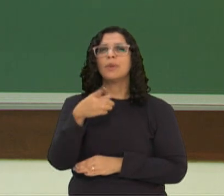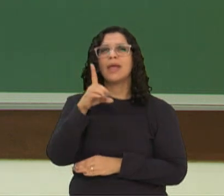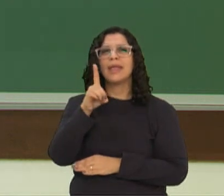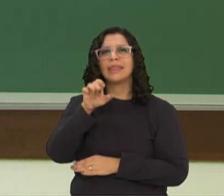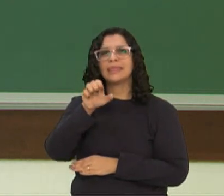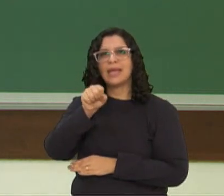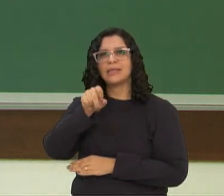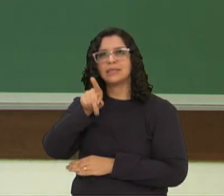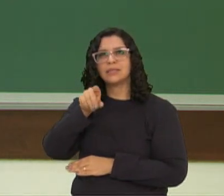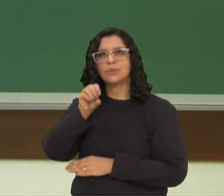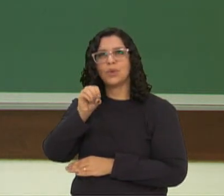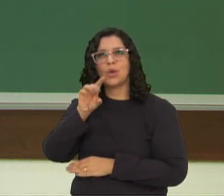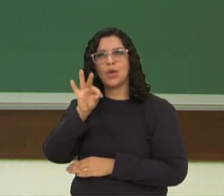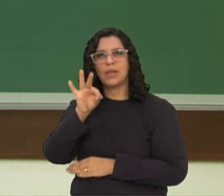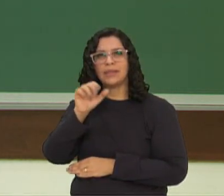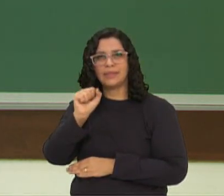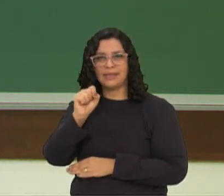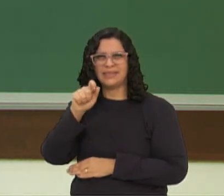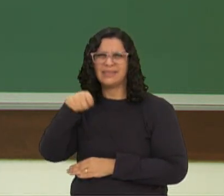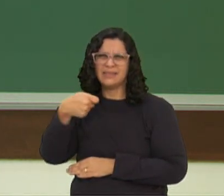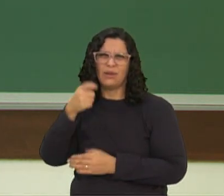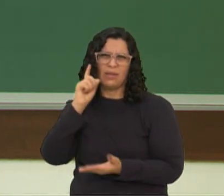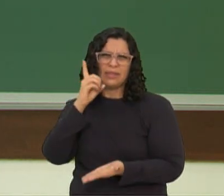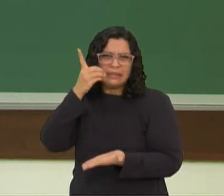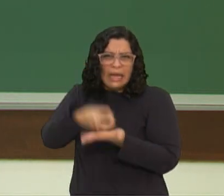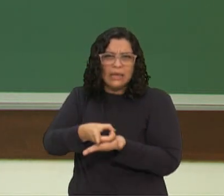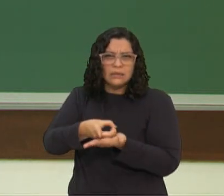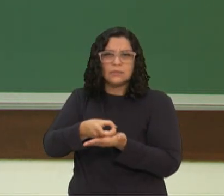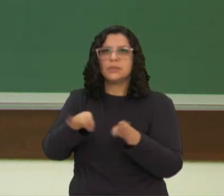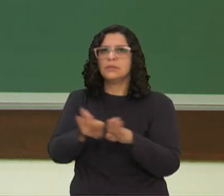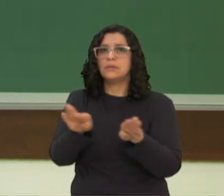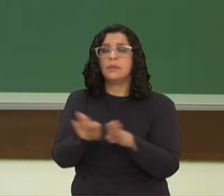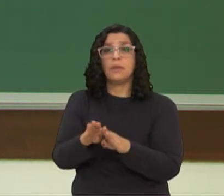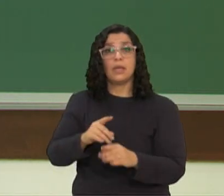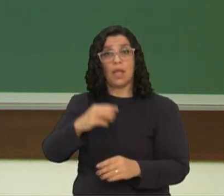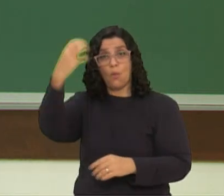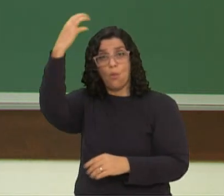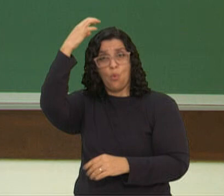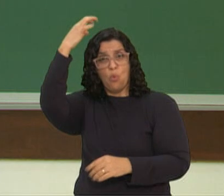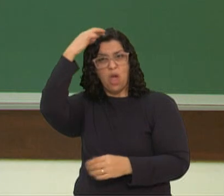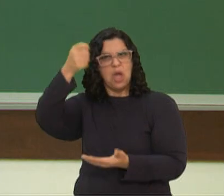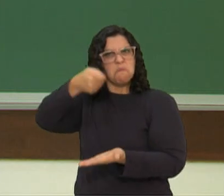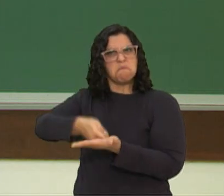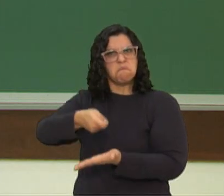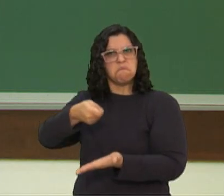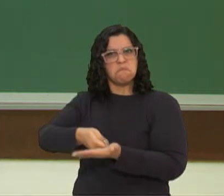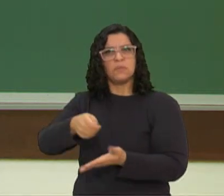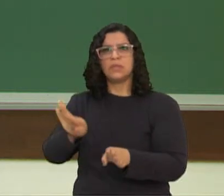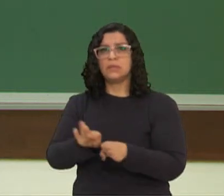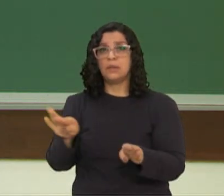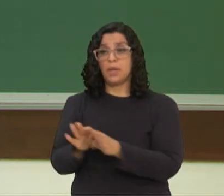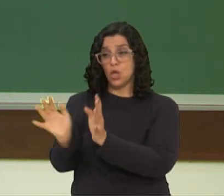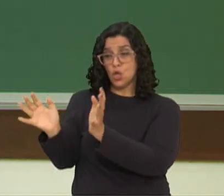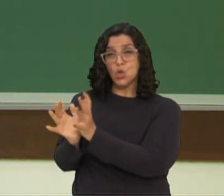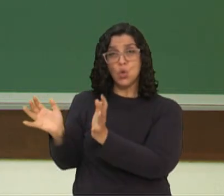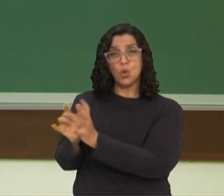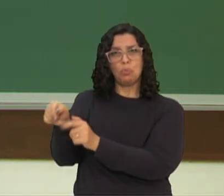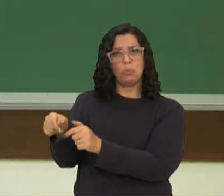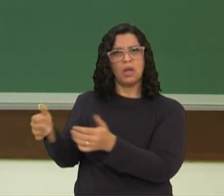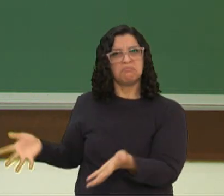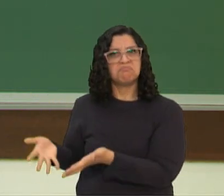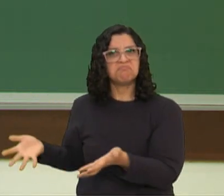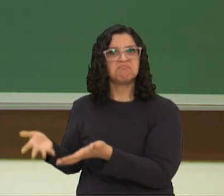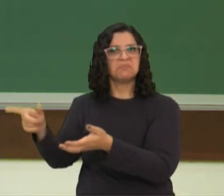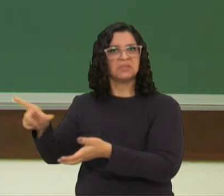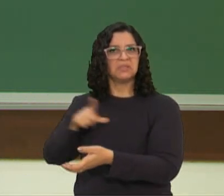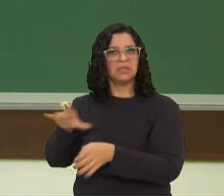déspotas esclarecidos, estamos falando de reis que tinham poderes absolutos, que tinham seus nobres com muitos privilégios e